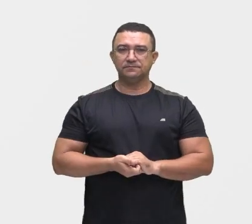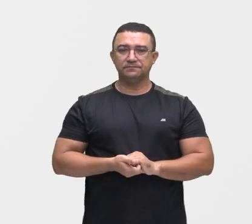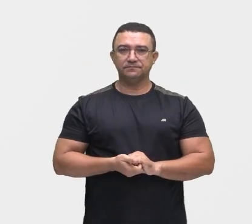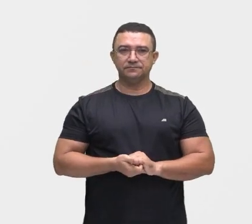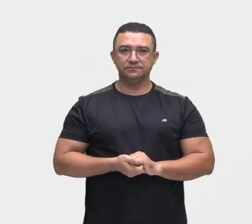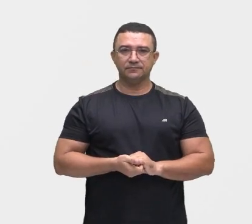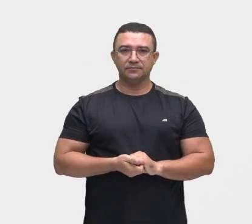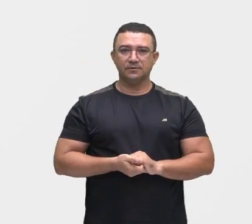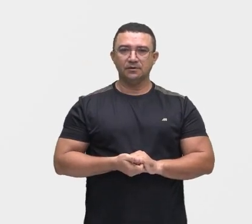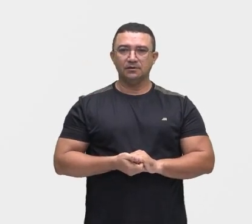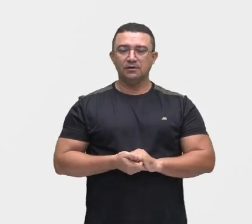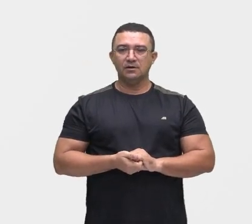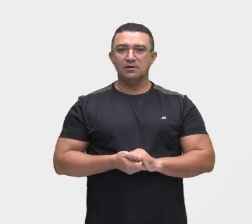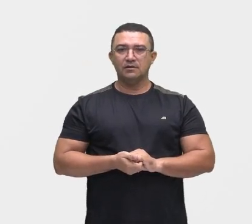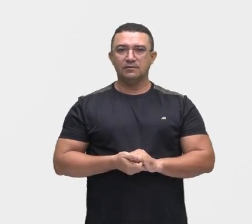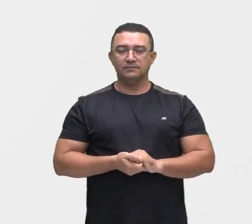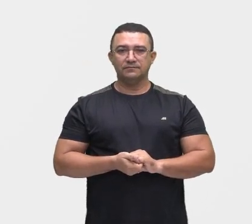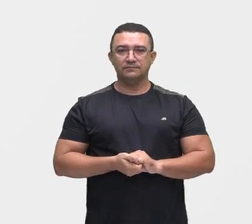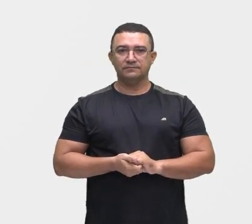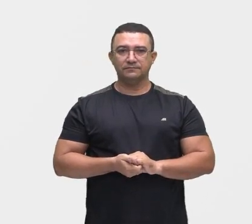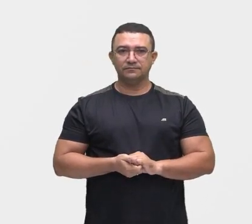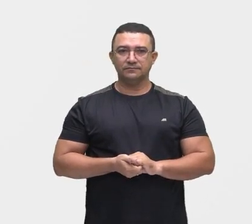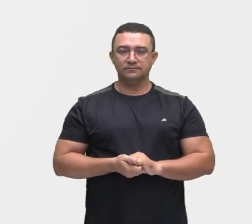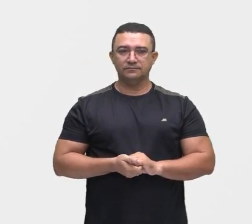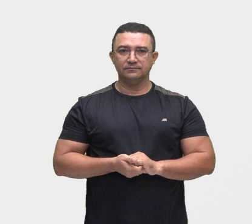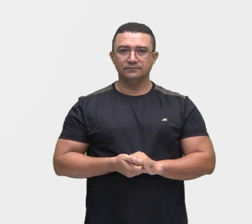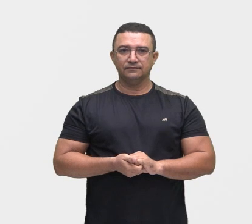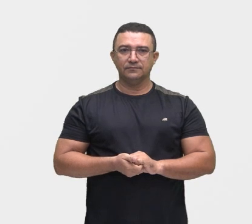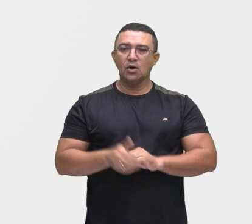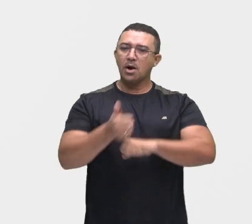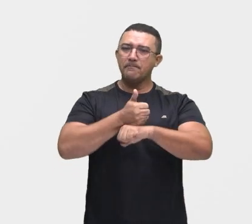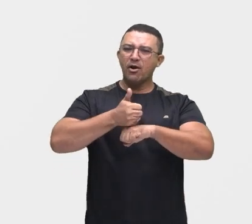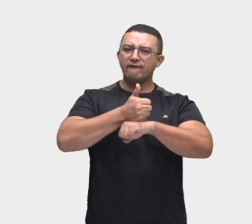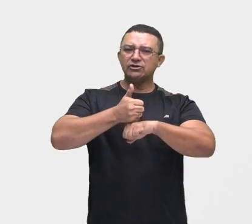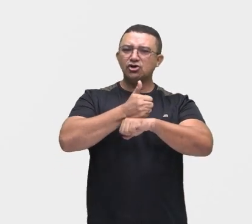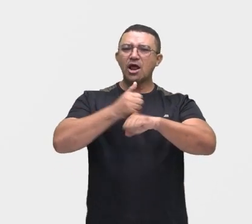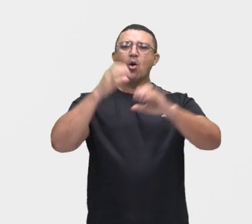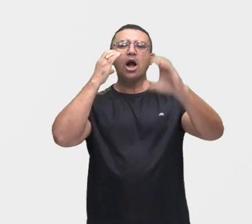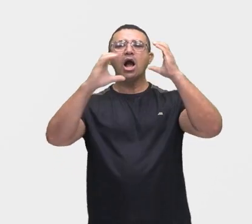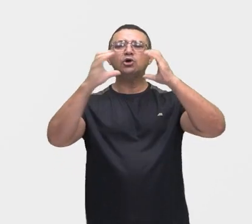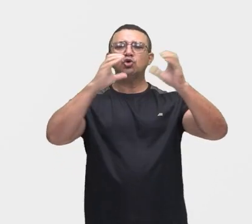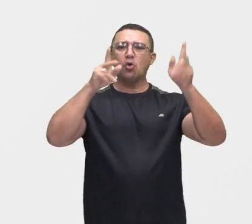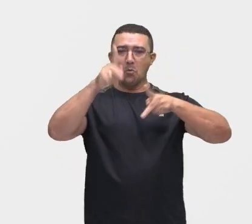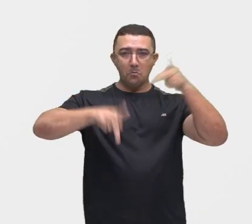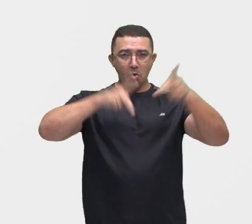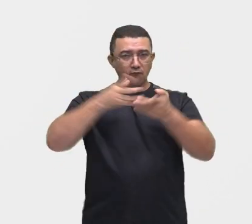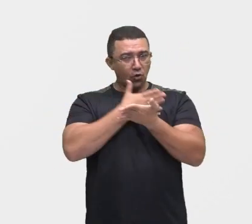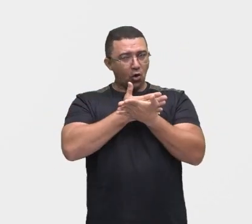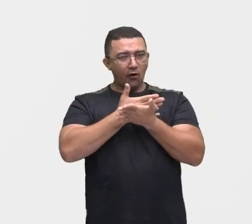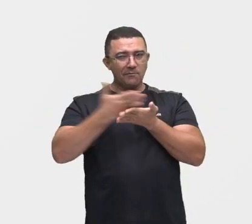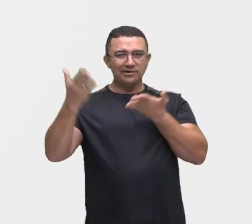de número 2. Ok. O cantor popular